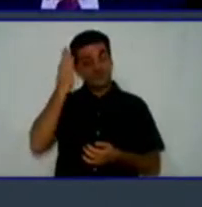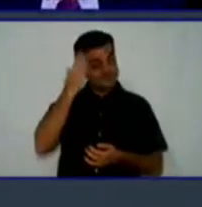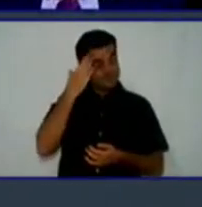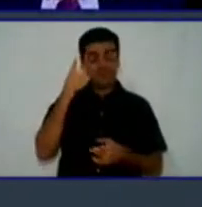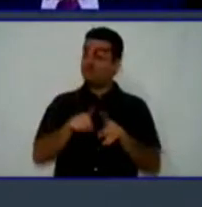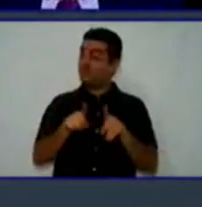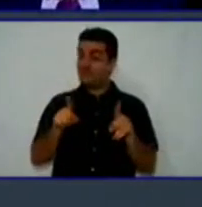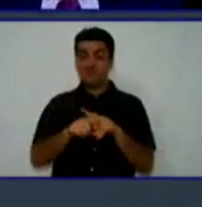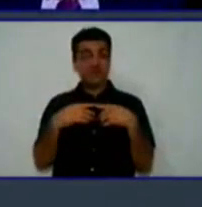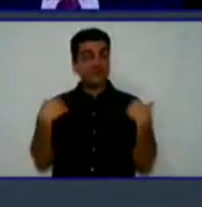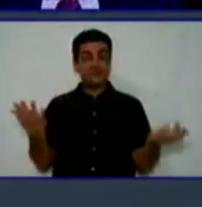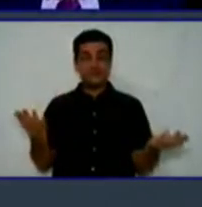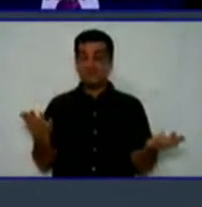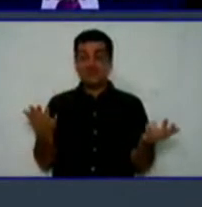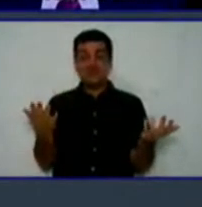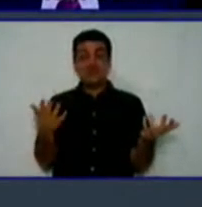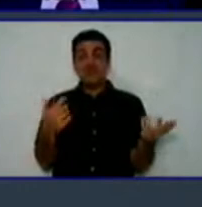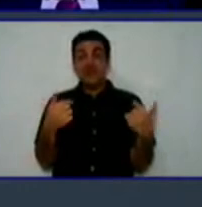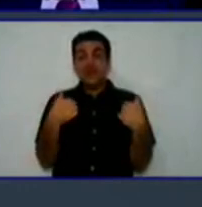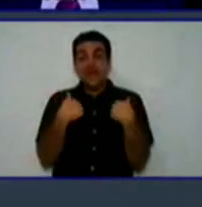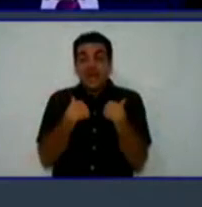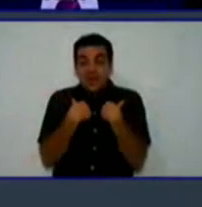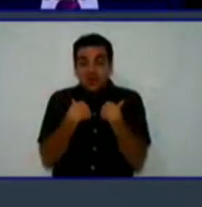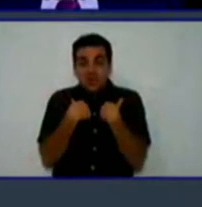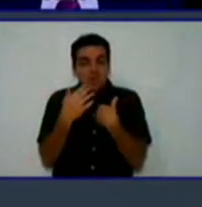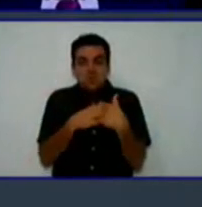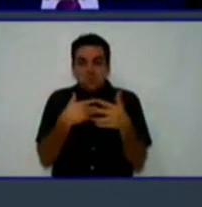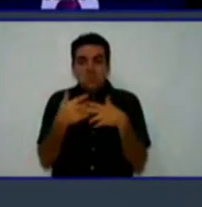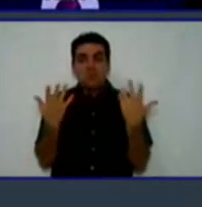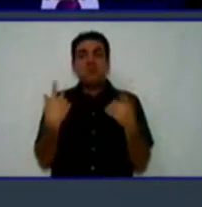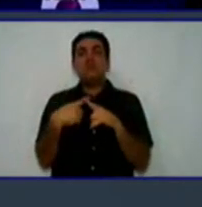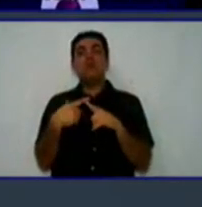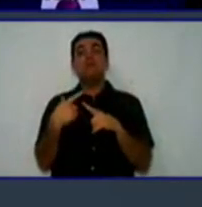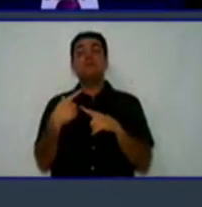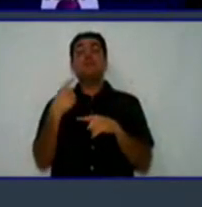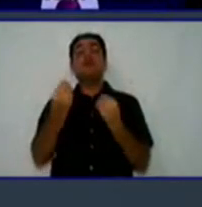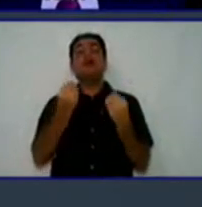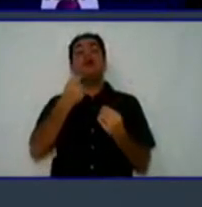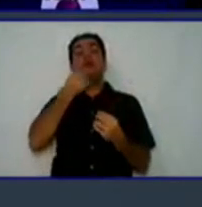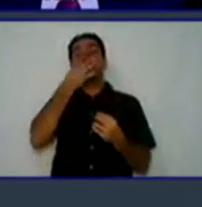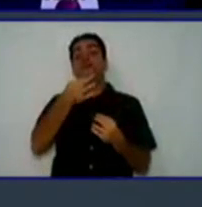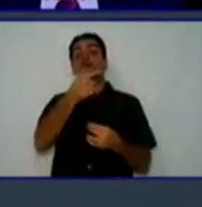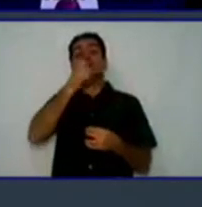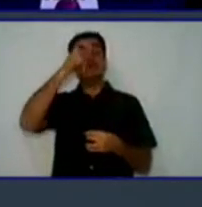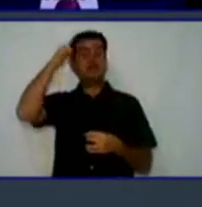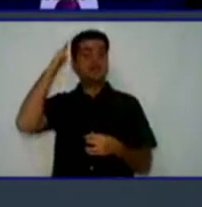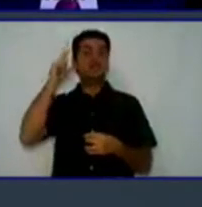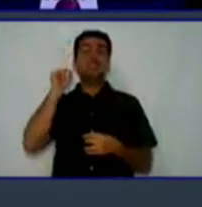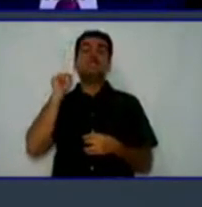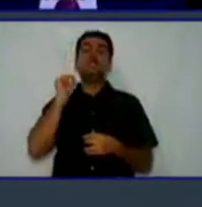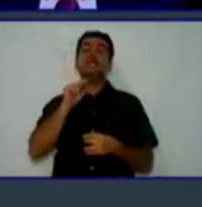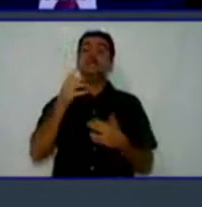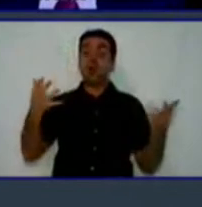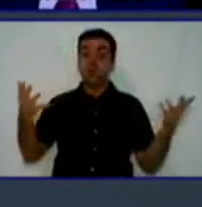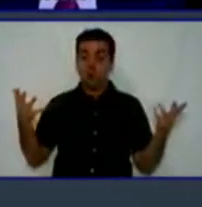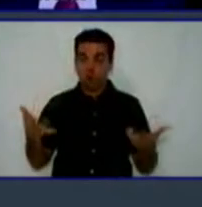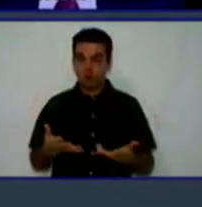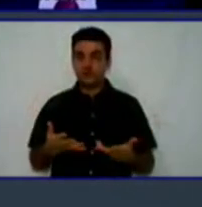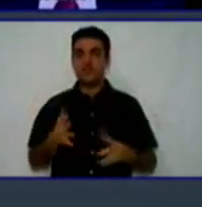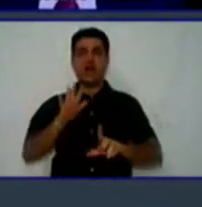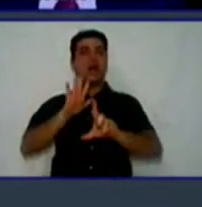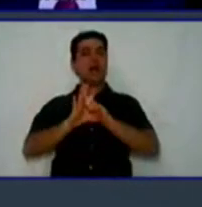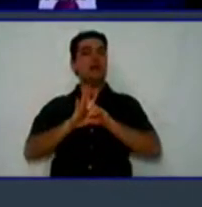observação de Vossa Excelência, mas o que a mim me impressionou bastante foi o argumento do ministro Alexandre de que hoje a lei